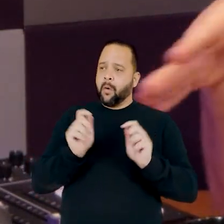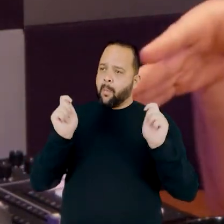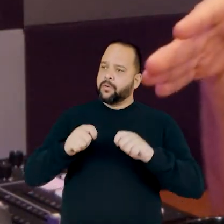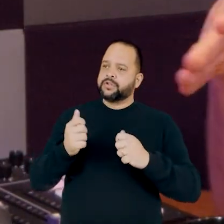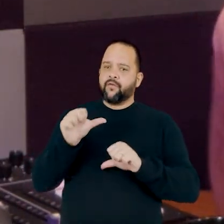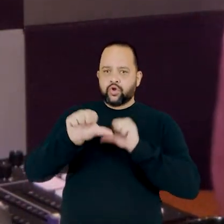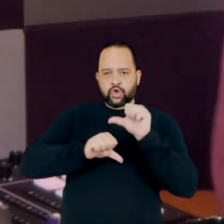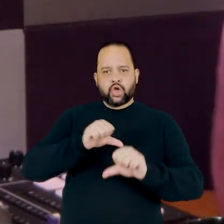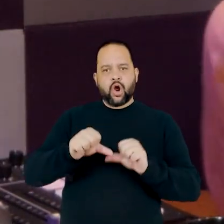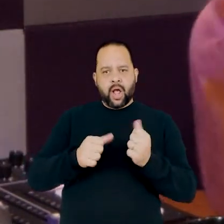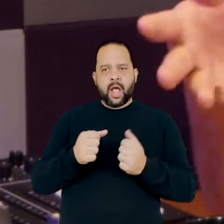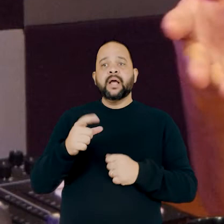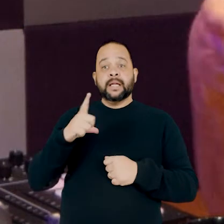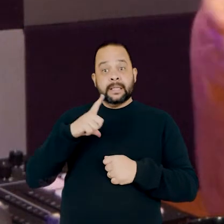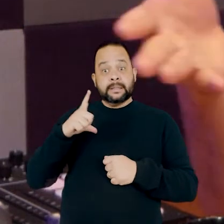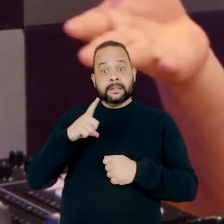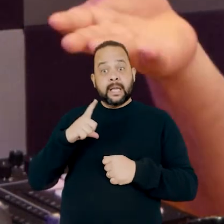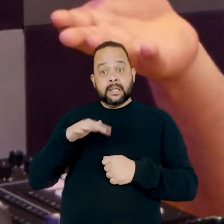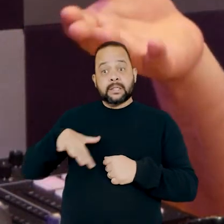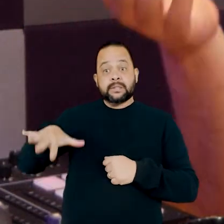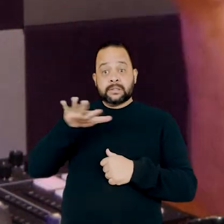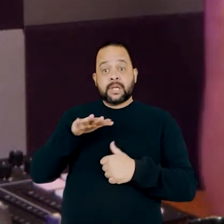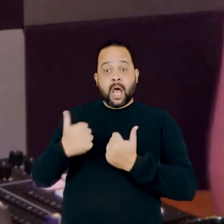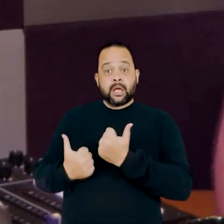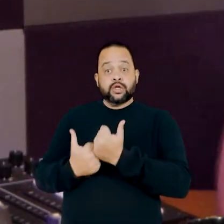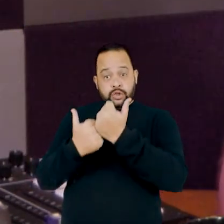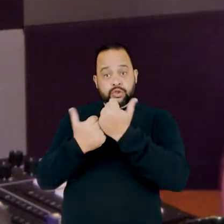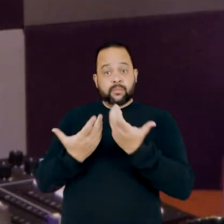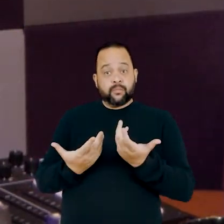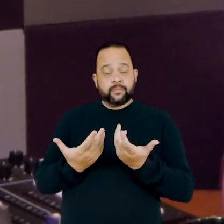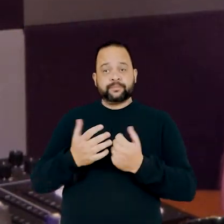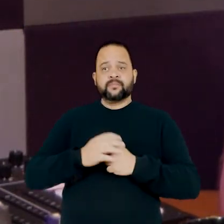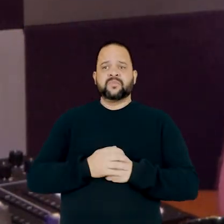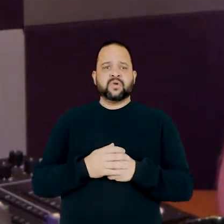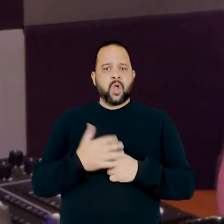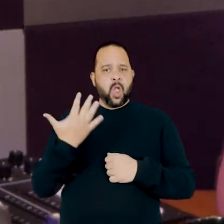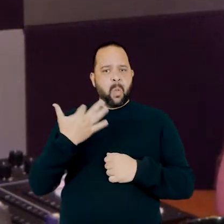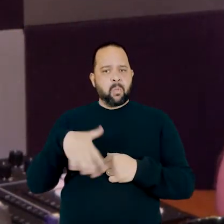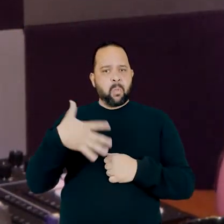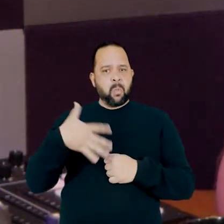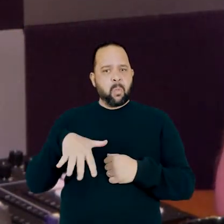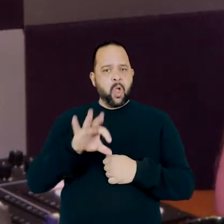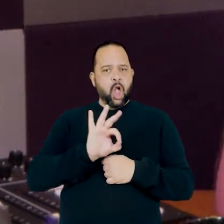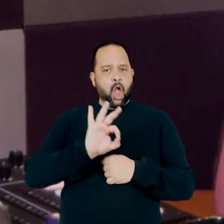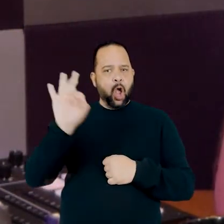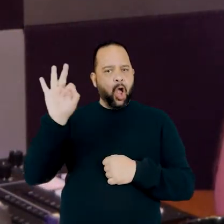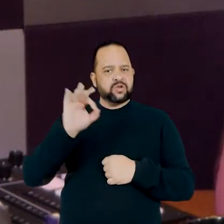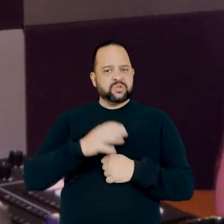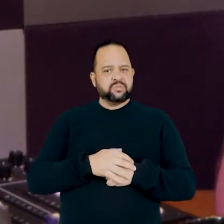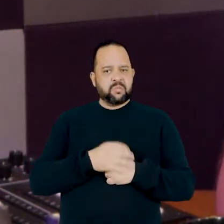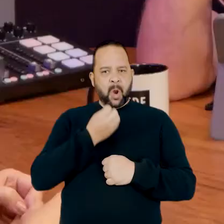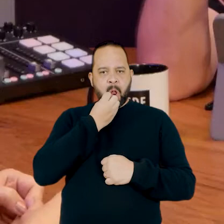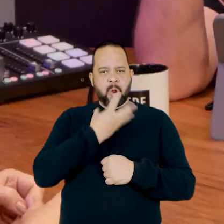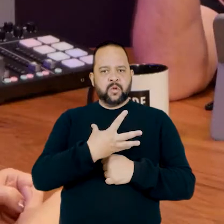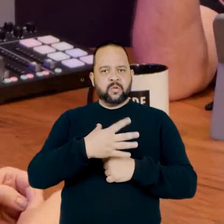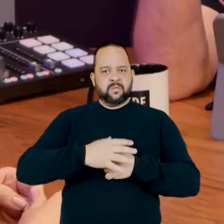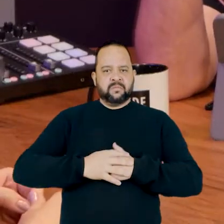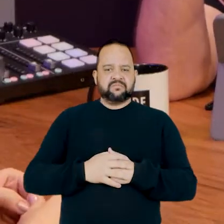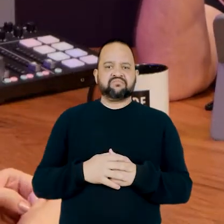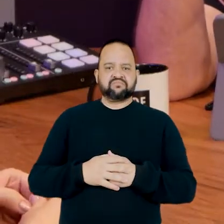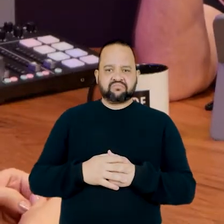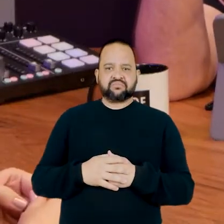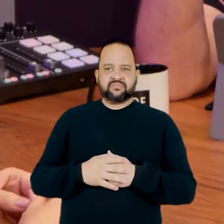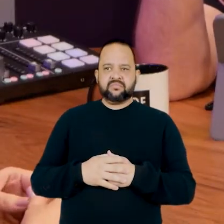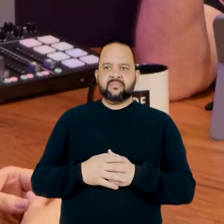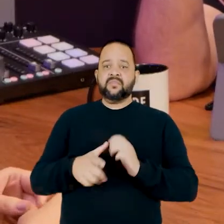troca. Existe esse suporte de vocês. Pô, sensacional, sensacional. Muito bom, muito bom. E eu acho que,